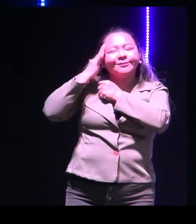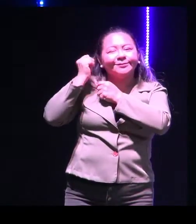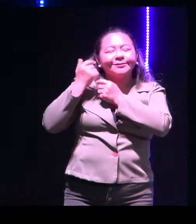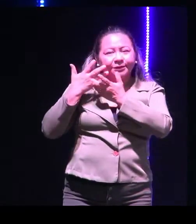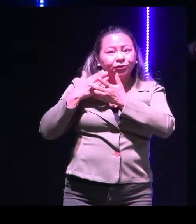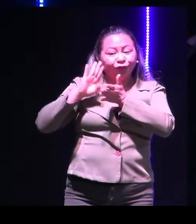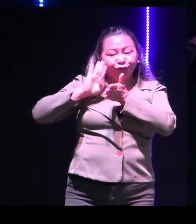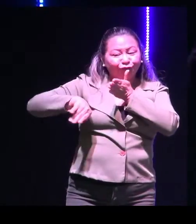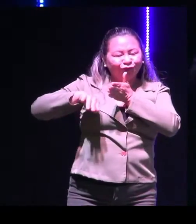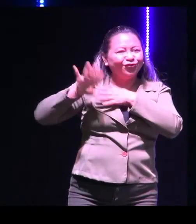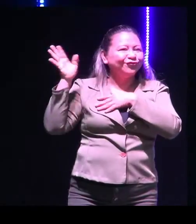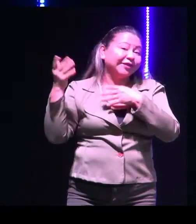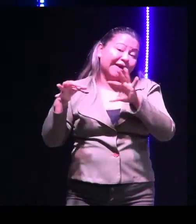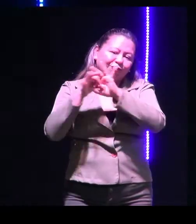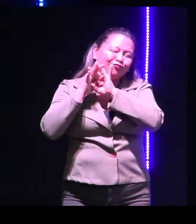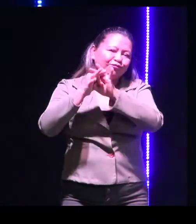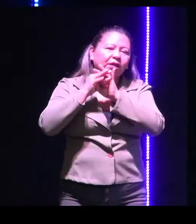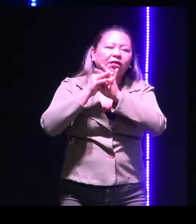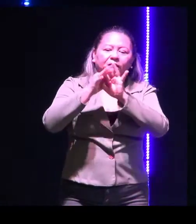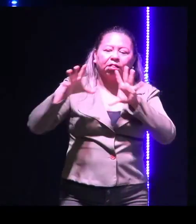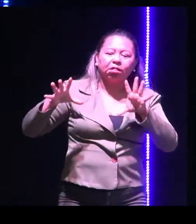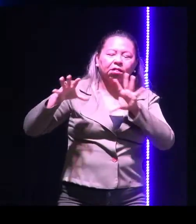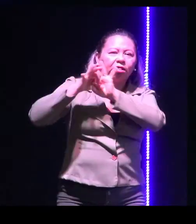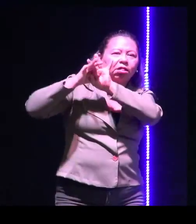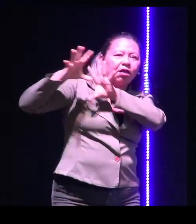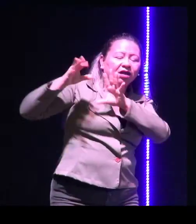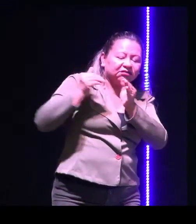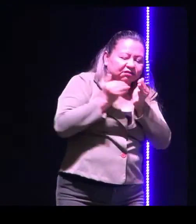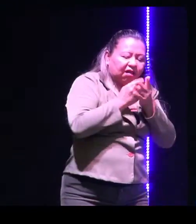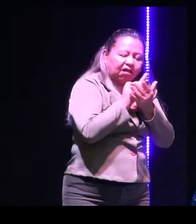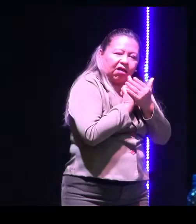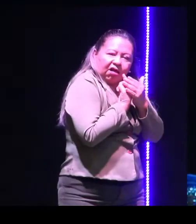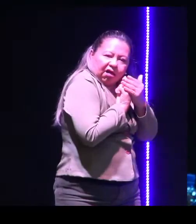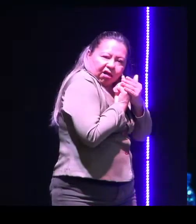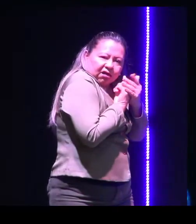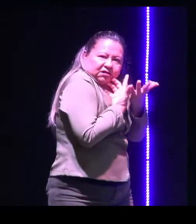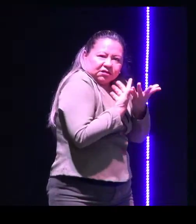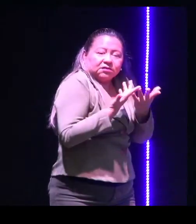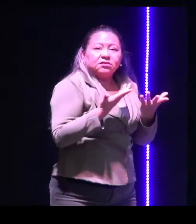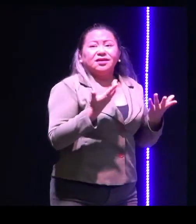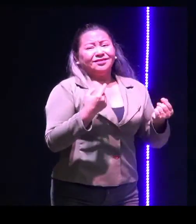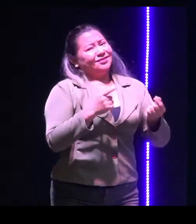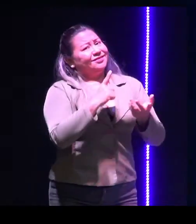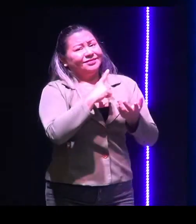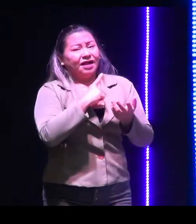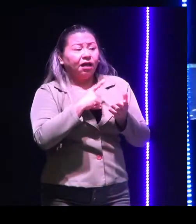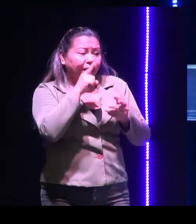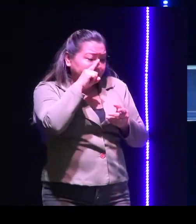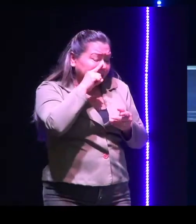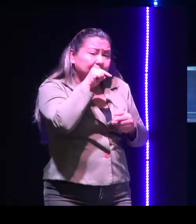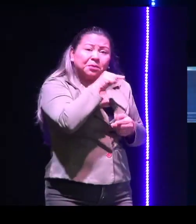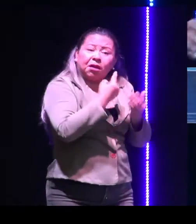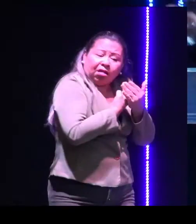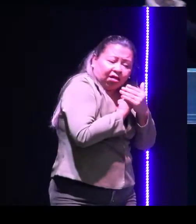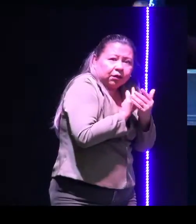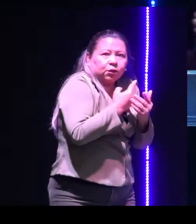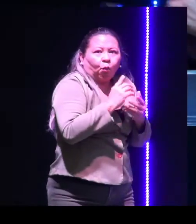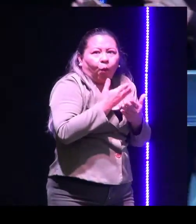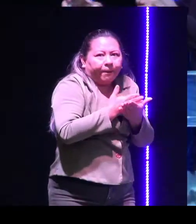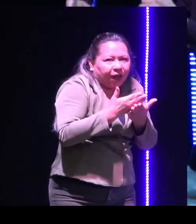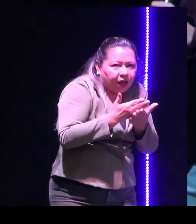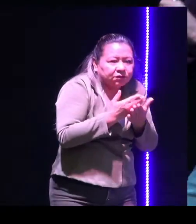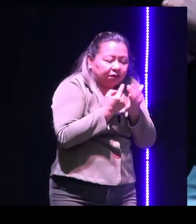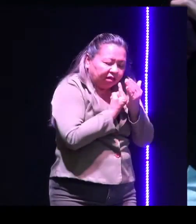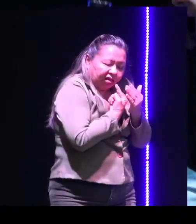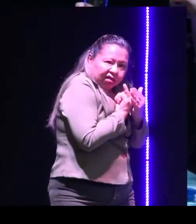é tirar essa comunhão, é nós nos isolarmos. Queridos, isso aí tem um grande perigo, porque uma vez que nós